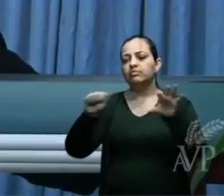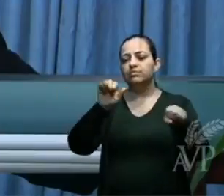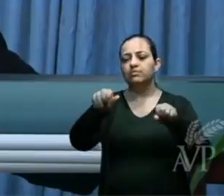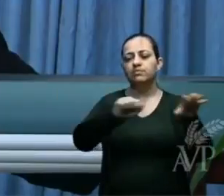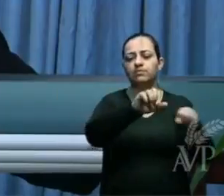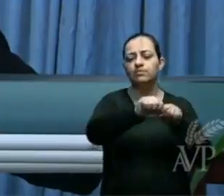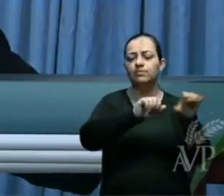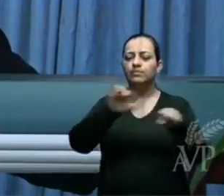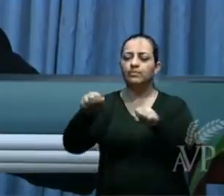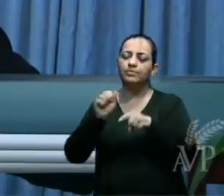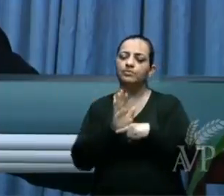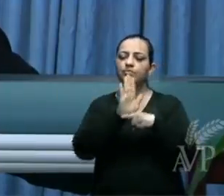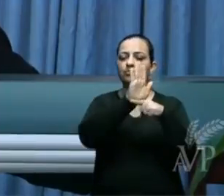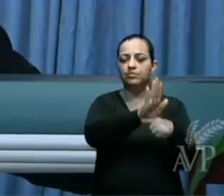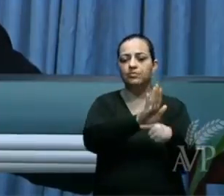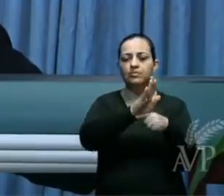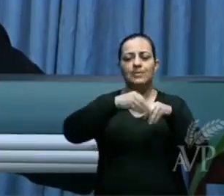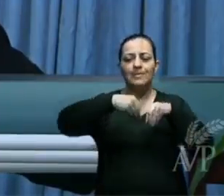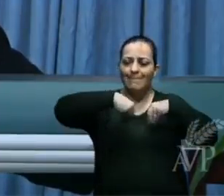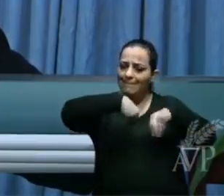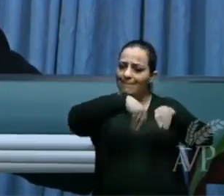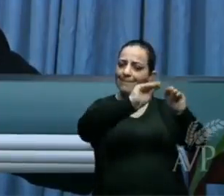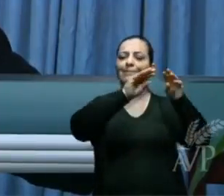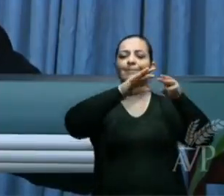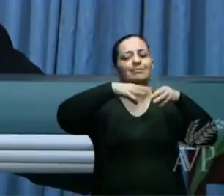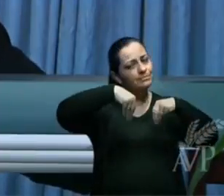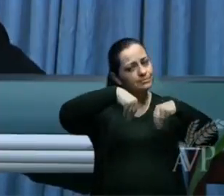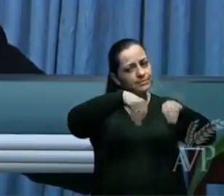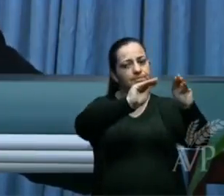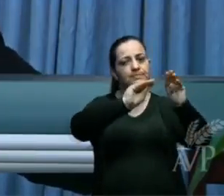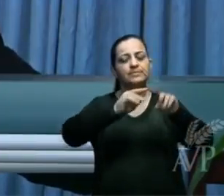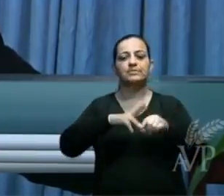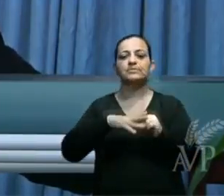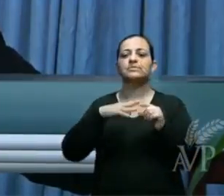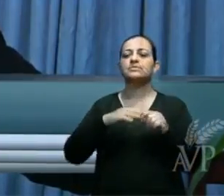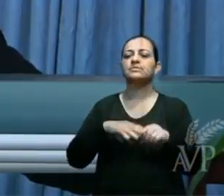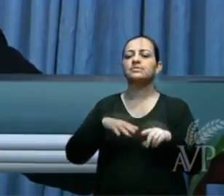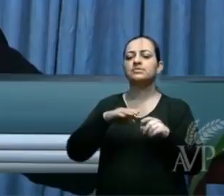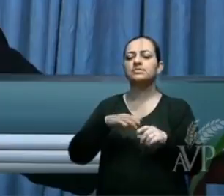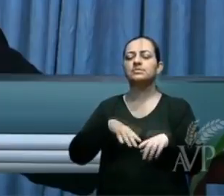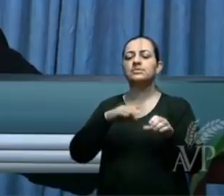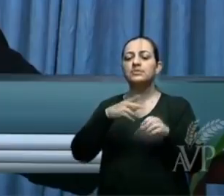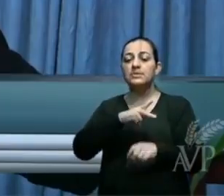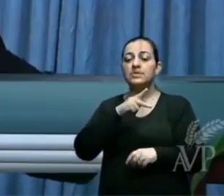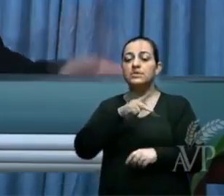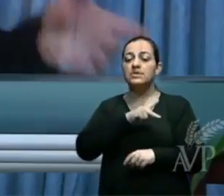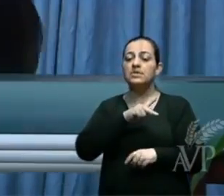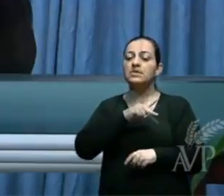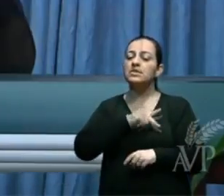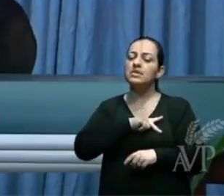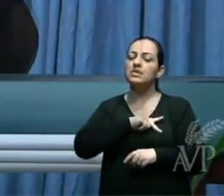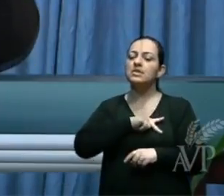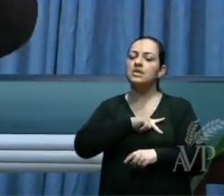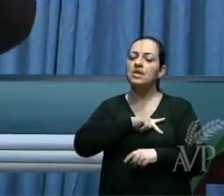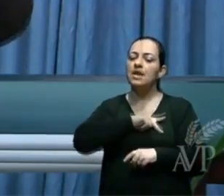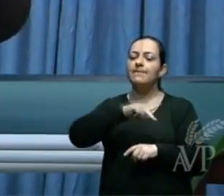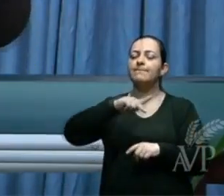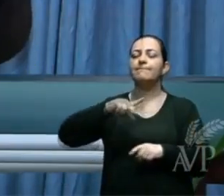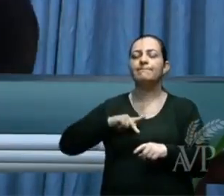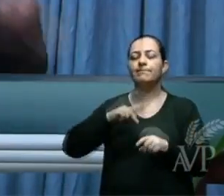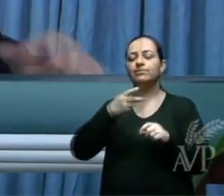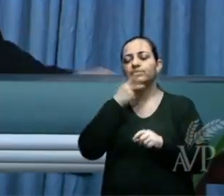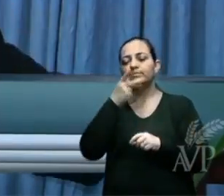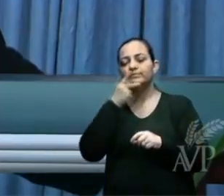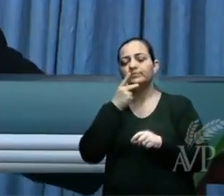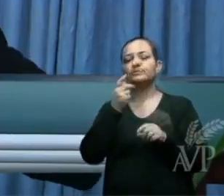oferta e enviava para jerusalém e paulo disse que eles eram devedores